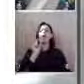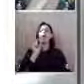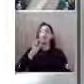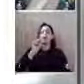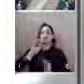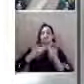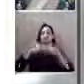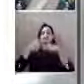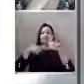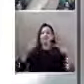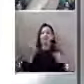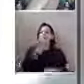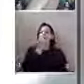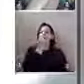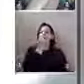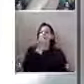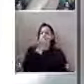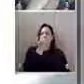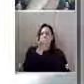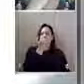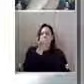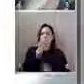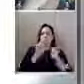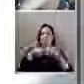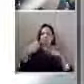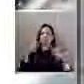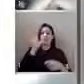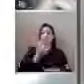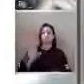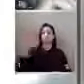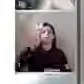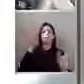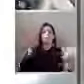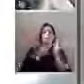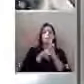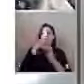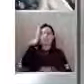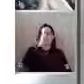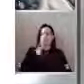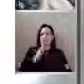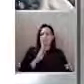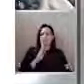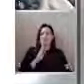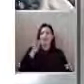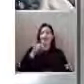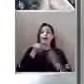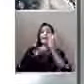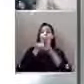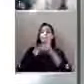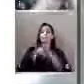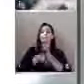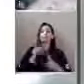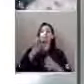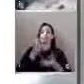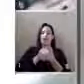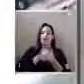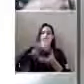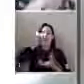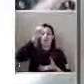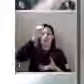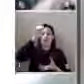brasileiros. Além disso, essa tese, essa pesquisa, tem base em corpora e